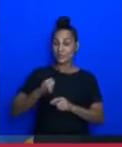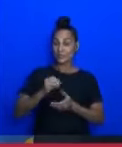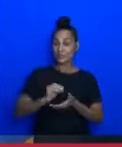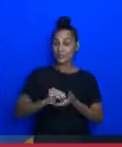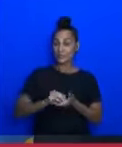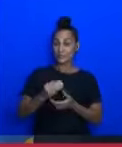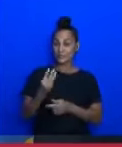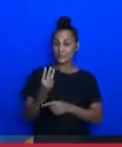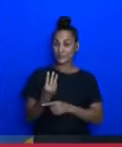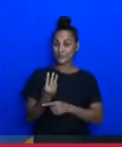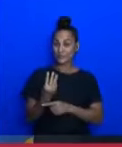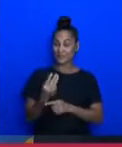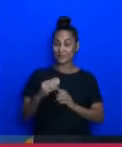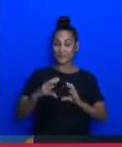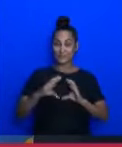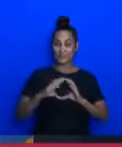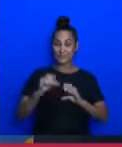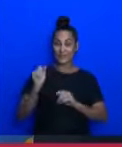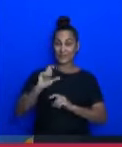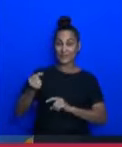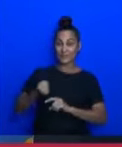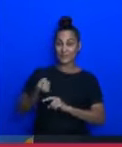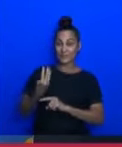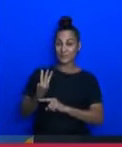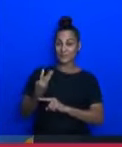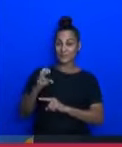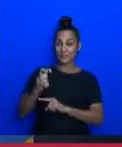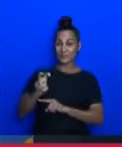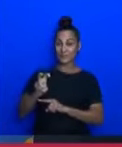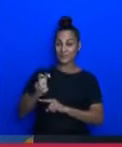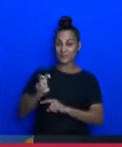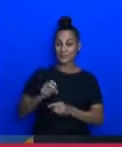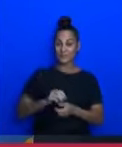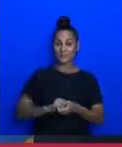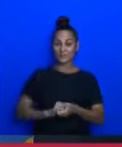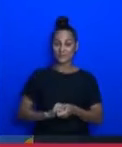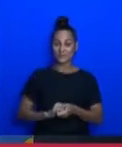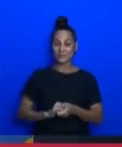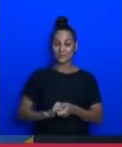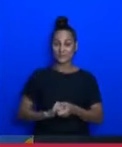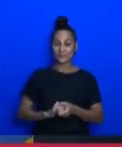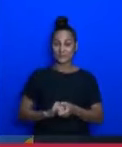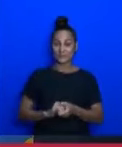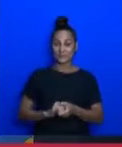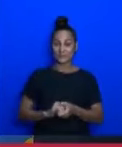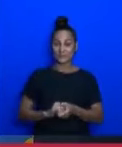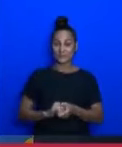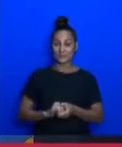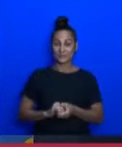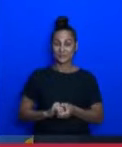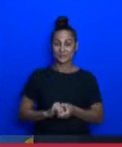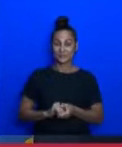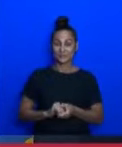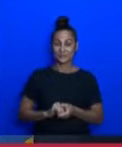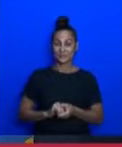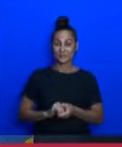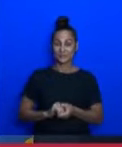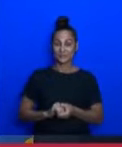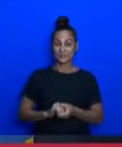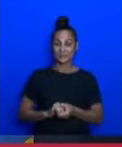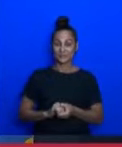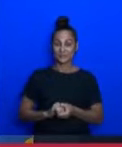números, faltam 3. Bola azul número 35. Azul 35.